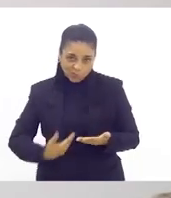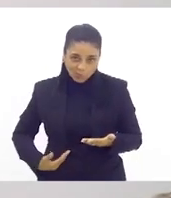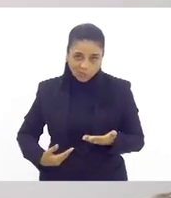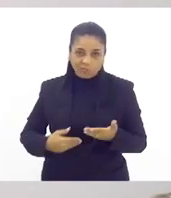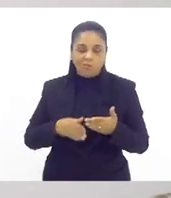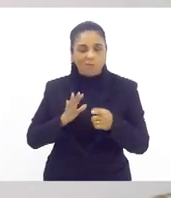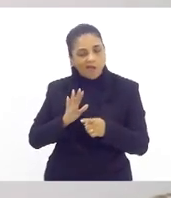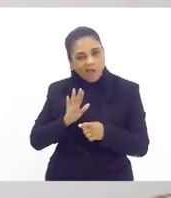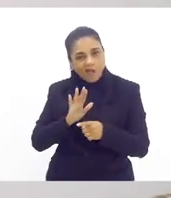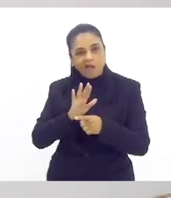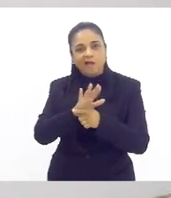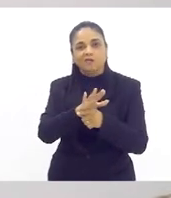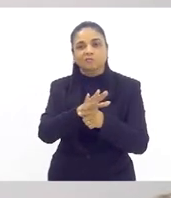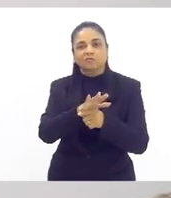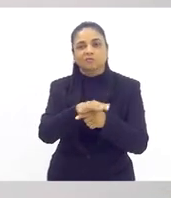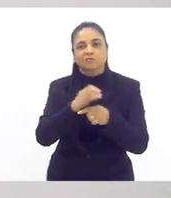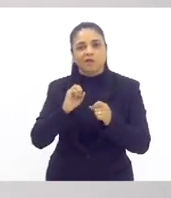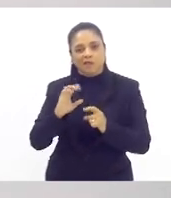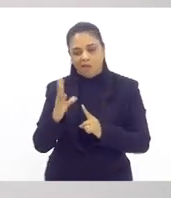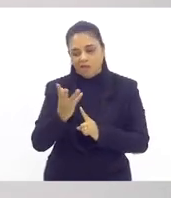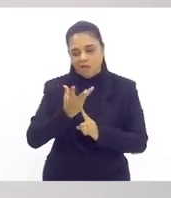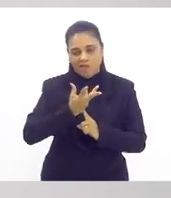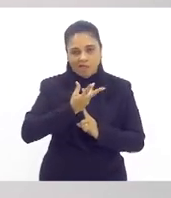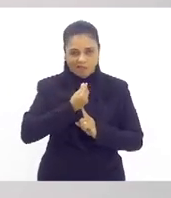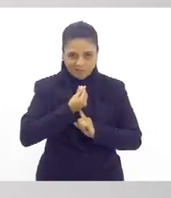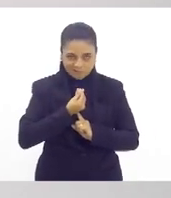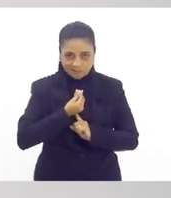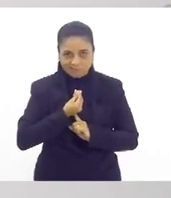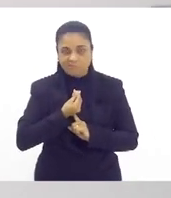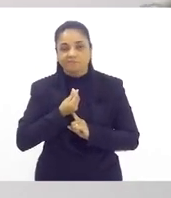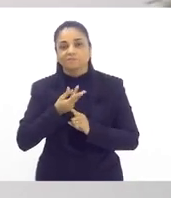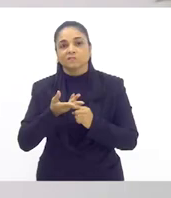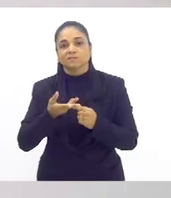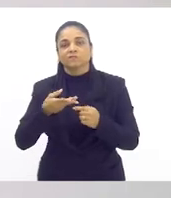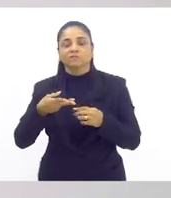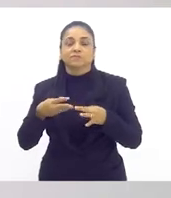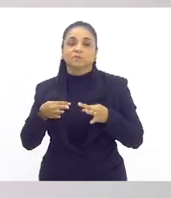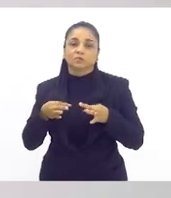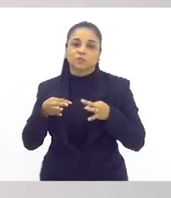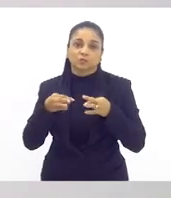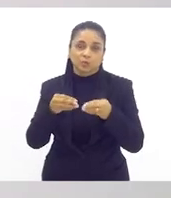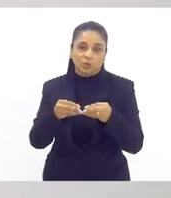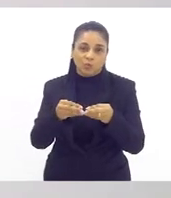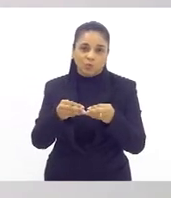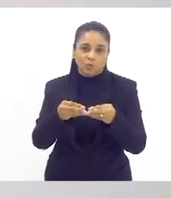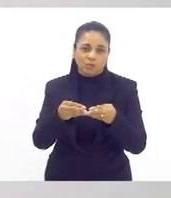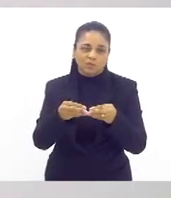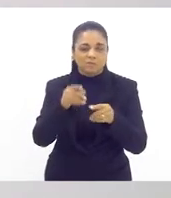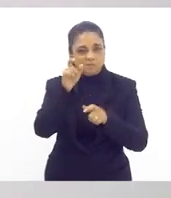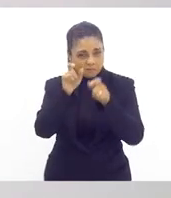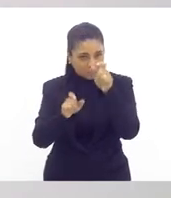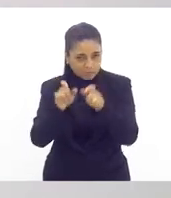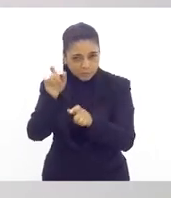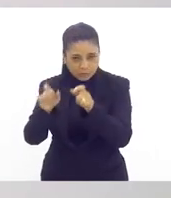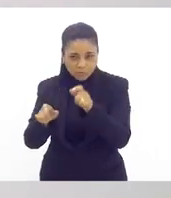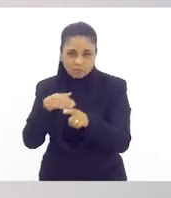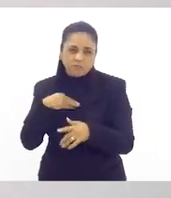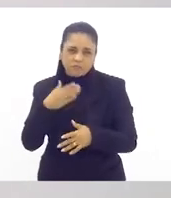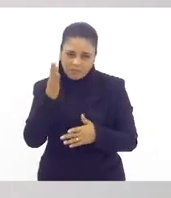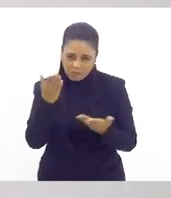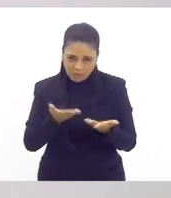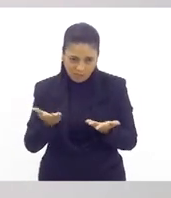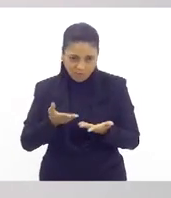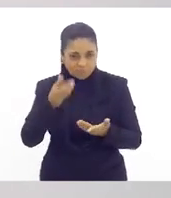fomentar exatamente a arte e aí como todos os as pessoas como boa parte das pessoas aqui já devem saber